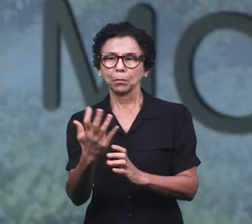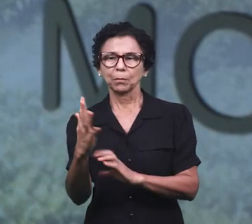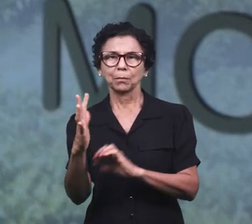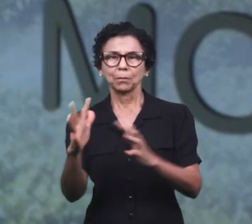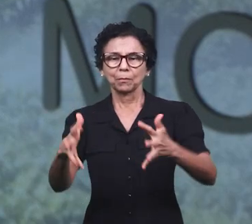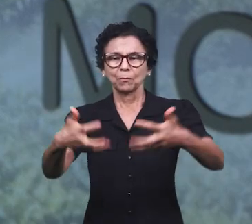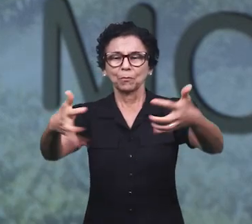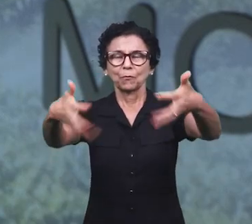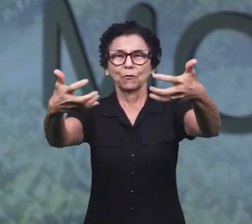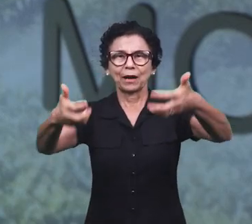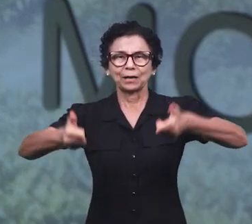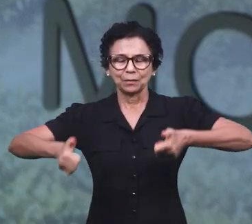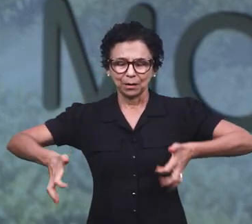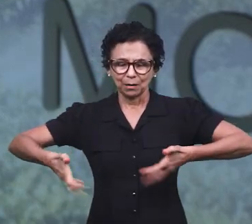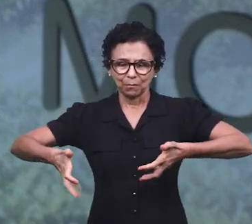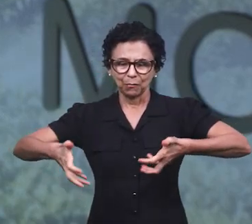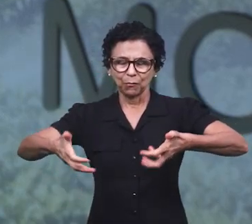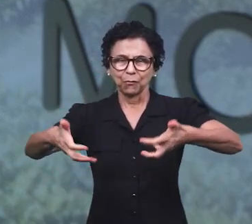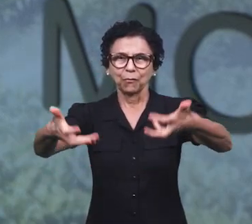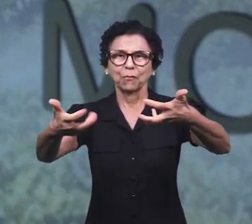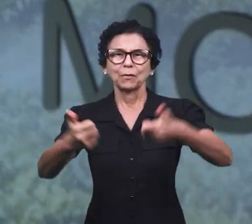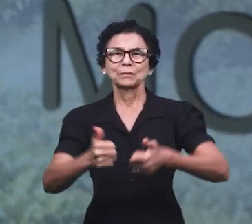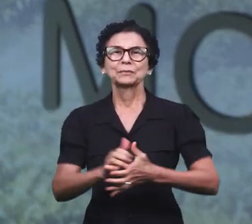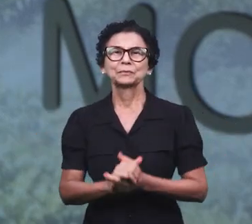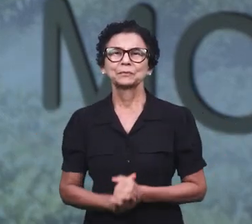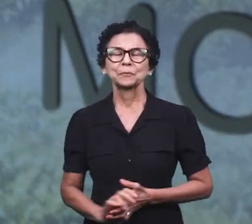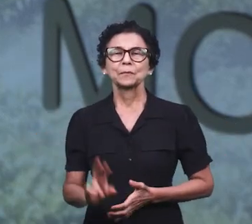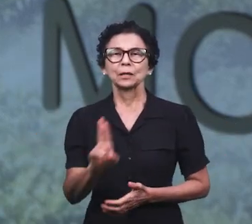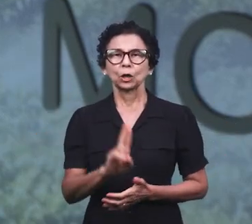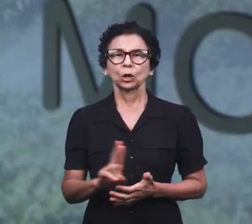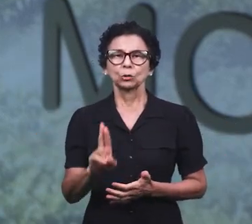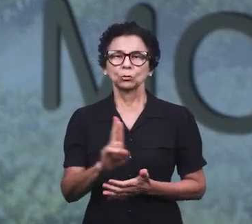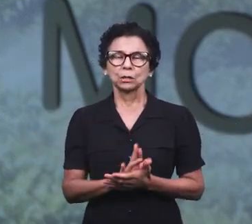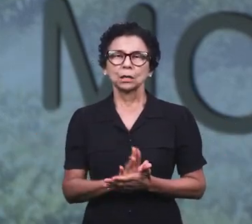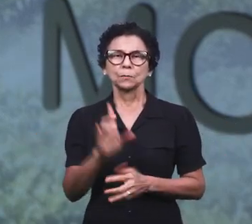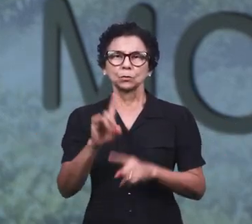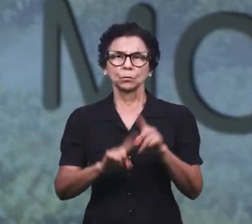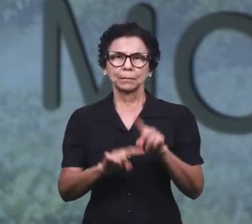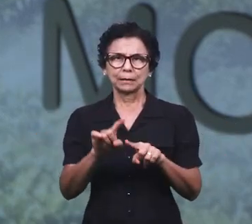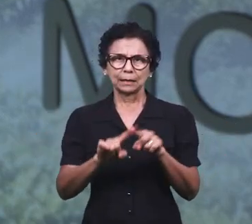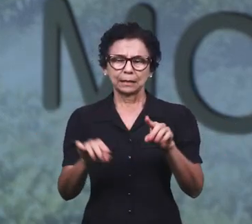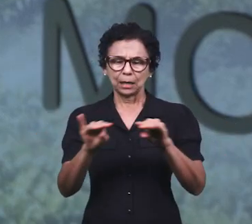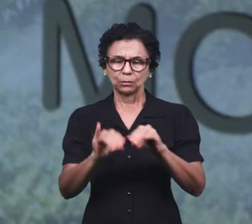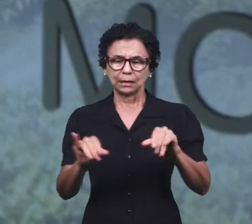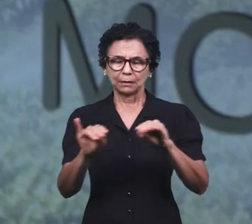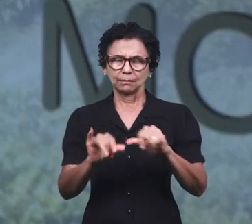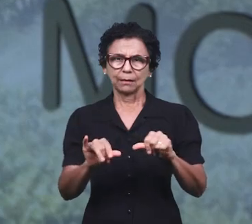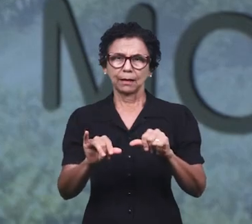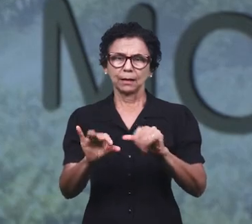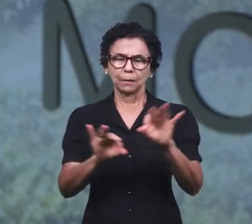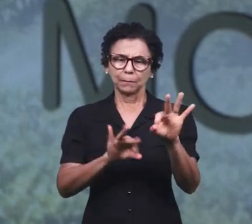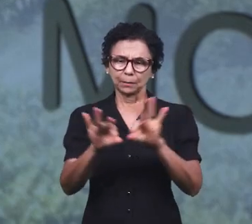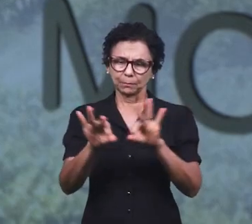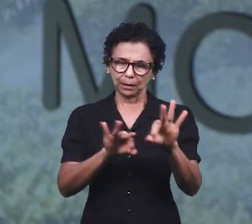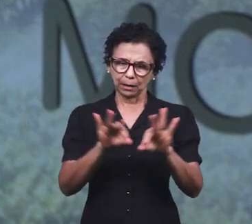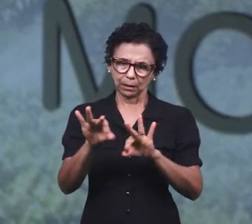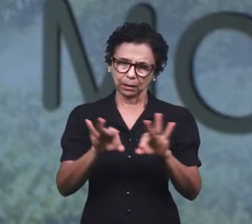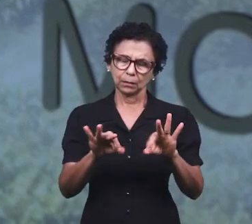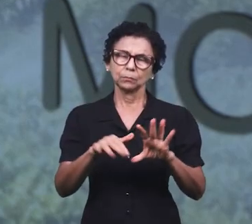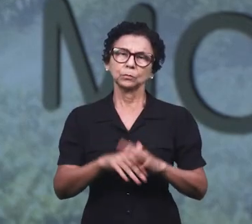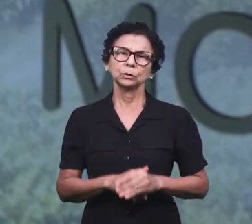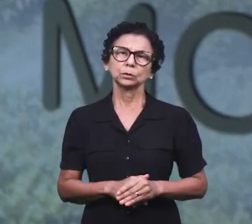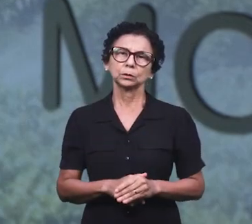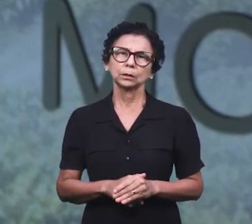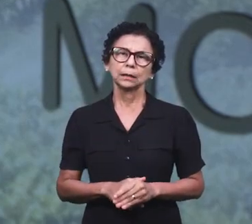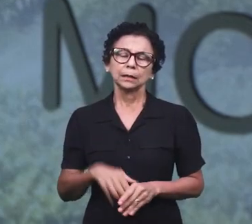grande de hortaliça, né? Usamos os estercos das galinhas que nós temos lá, poedeiras, trazemos para as